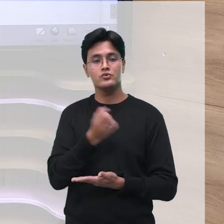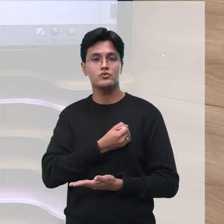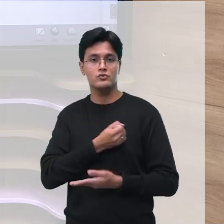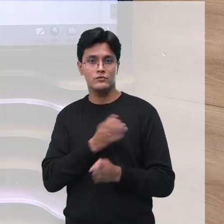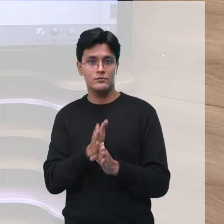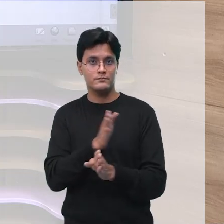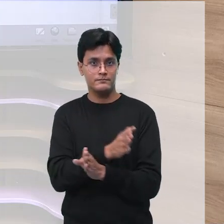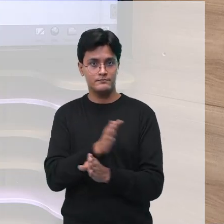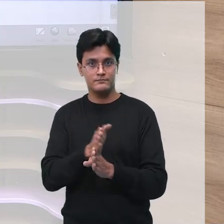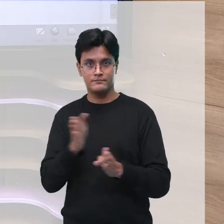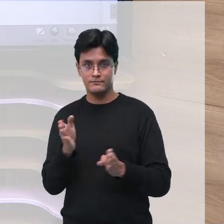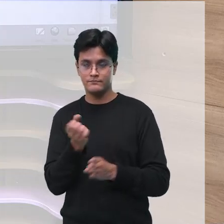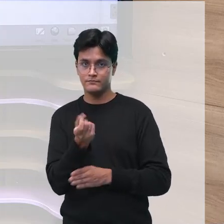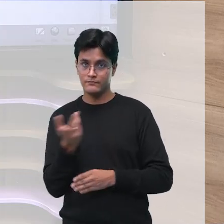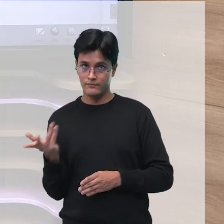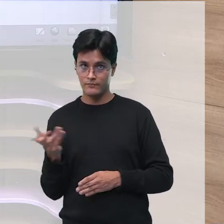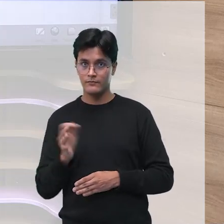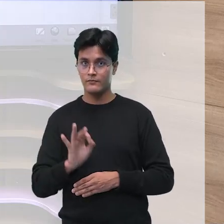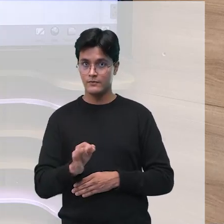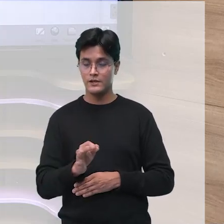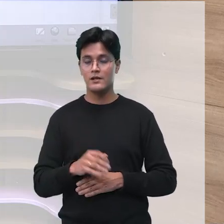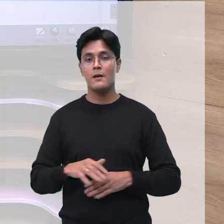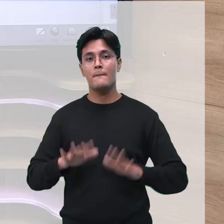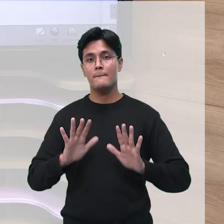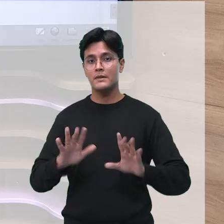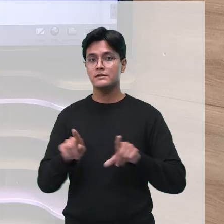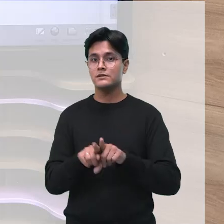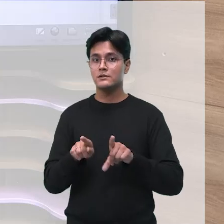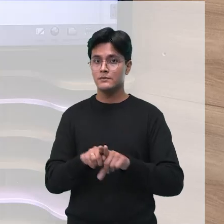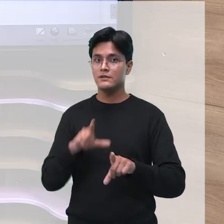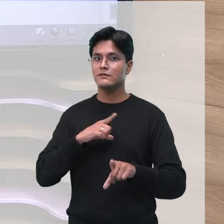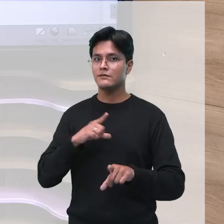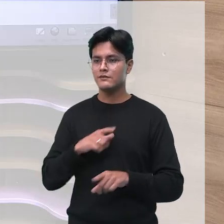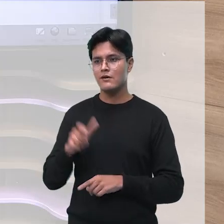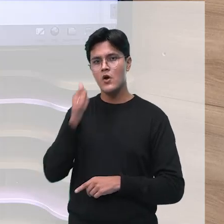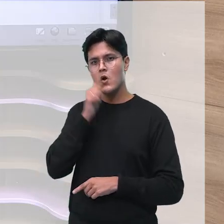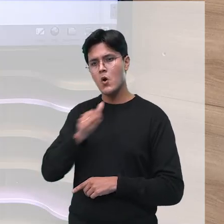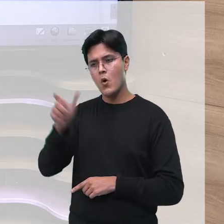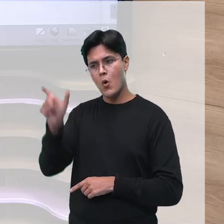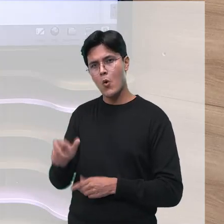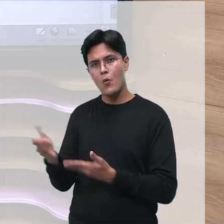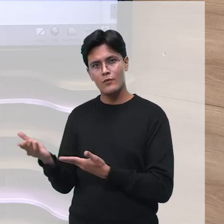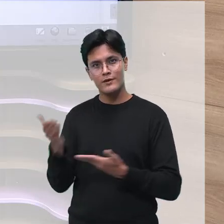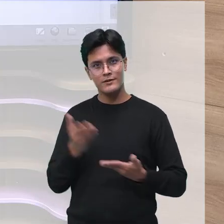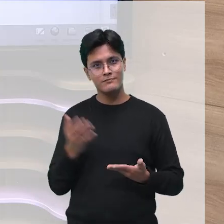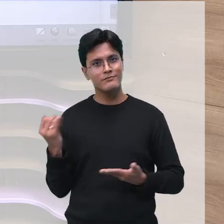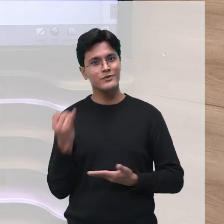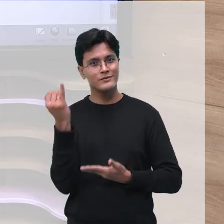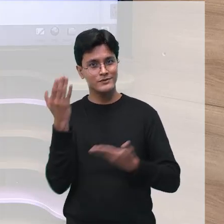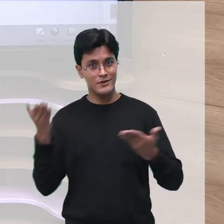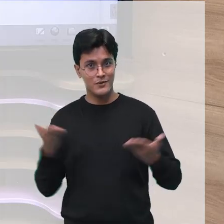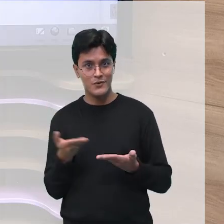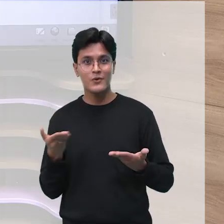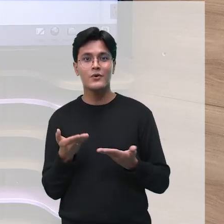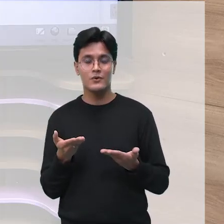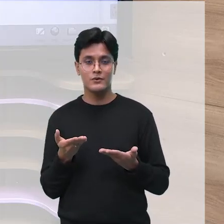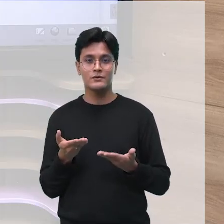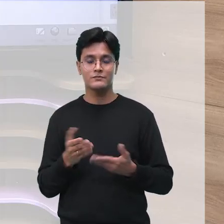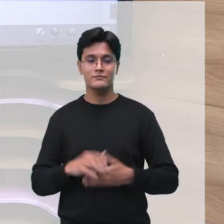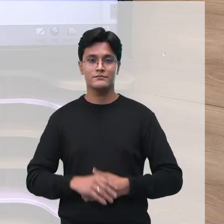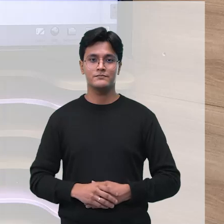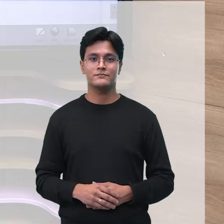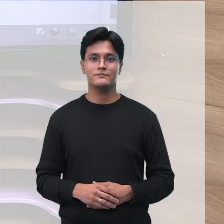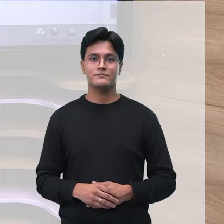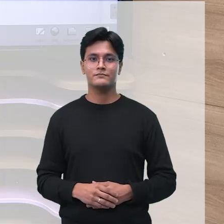números inteiros, tá certo? Mas nós temos uma convidada muito importante nessa unidade 2, que ela vai nos